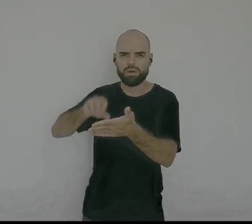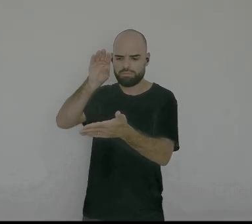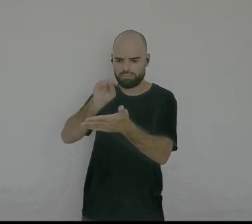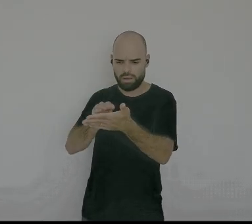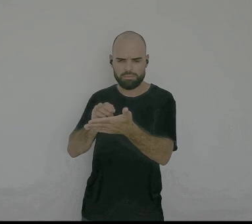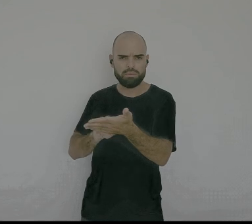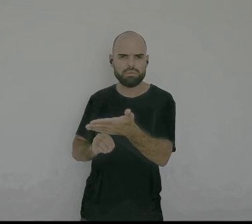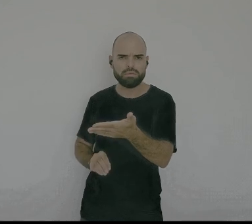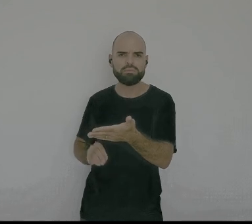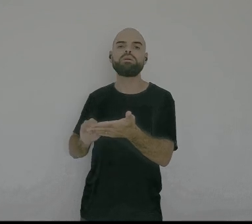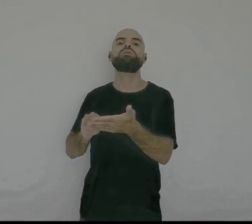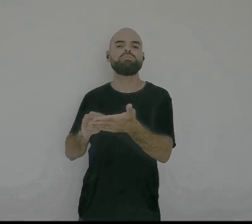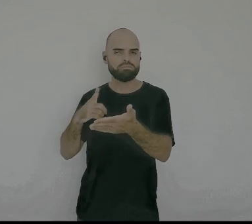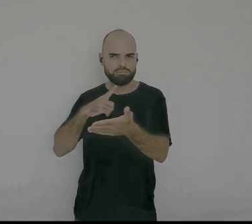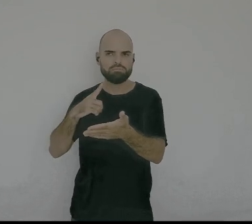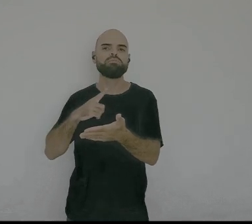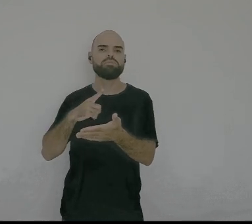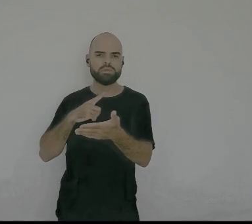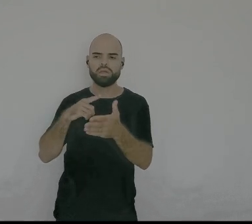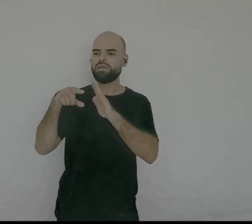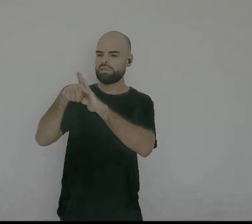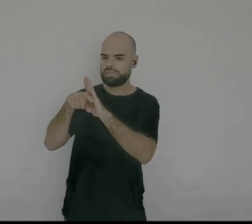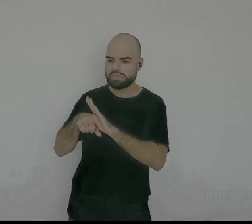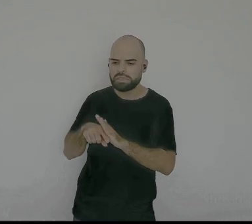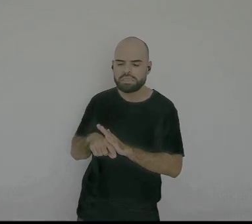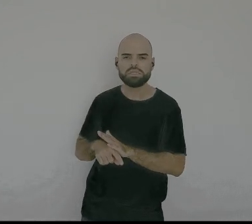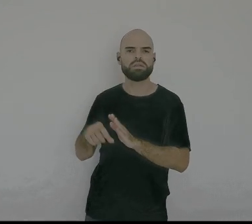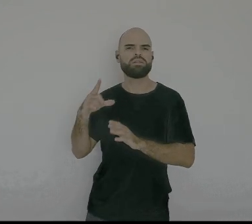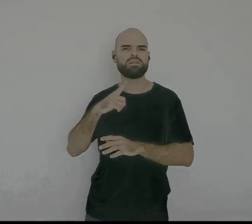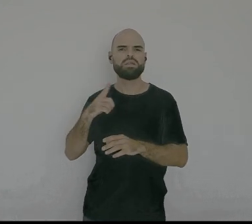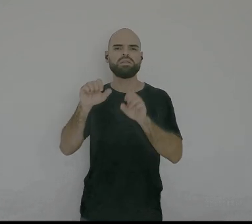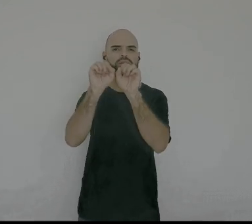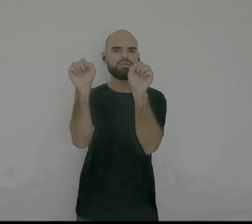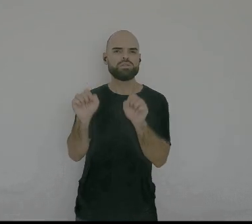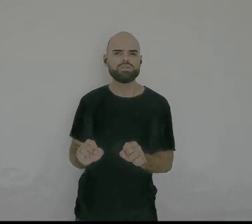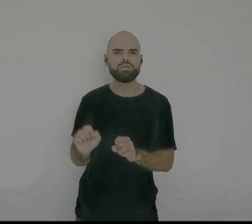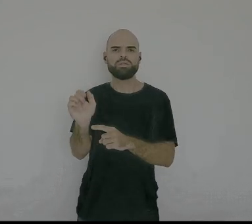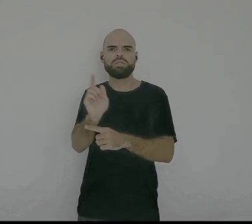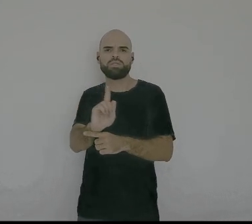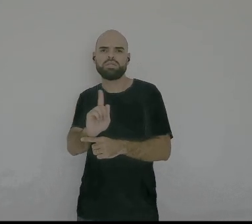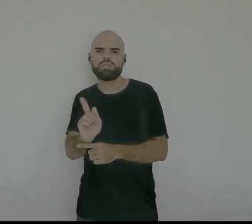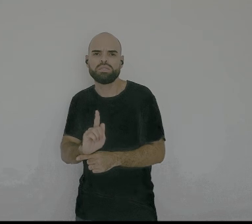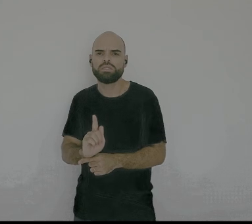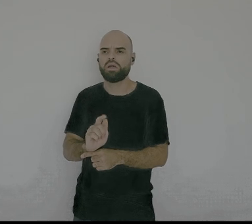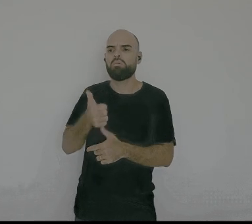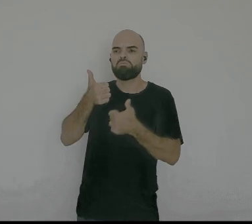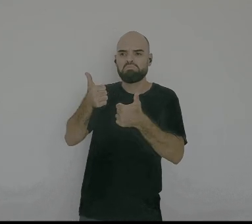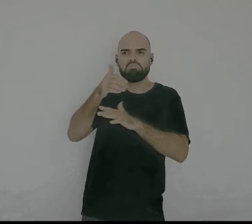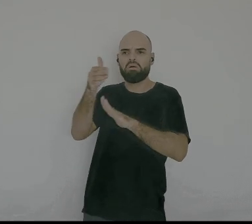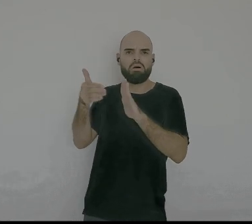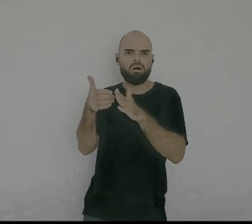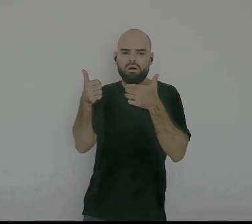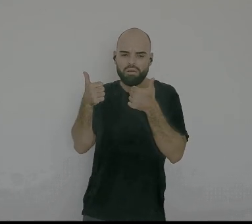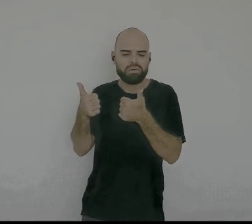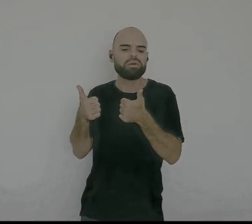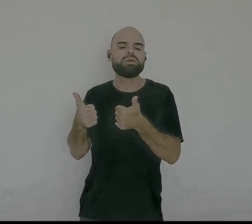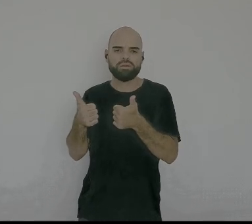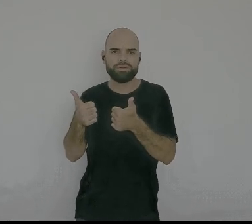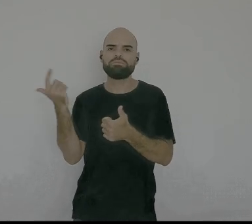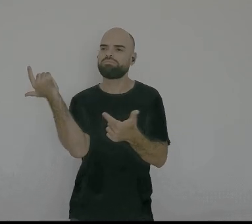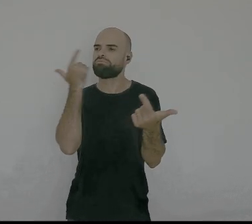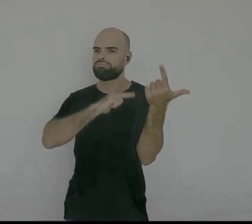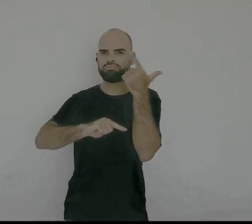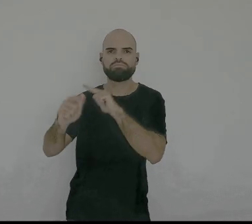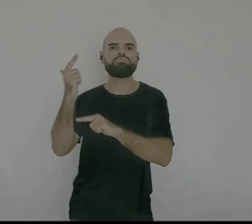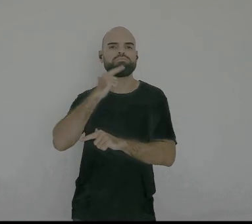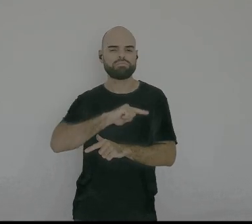e quase e pouco examinam, né, tem um sistema de gerencial bem